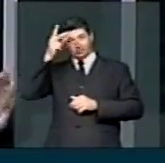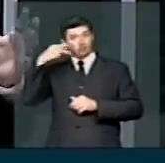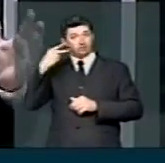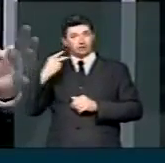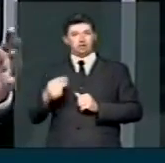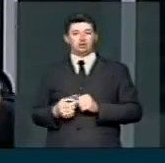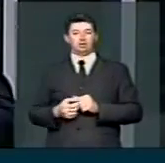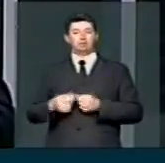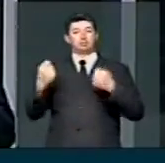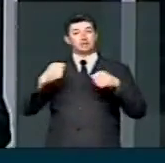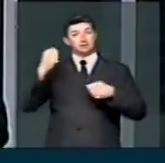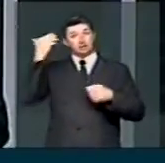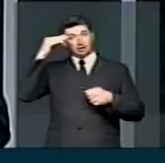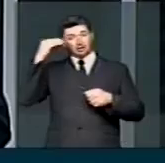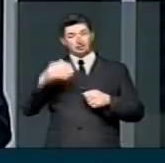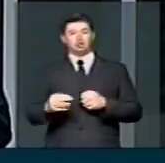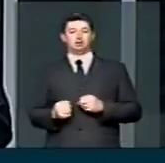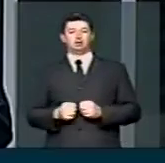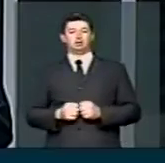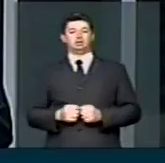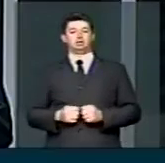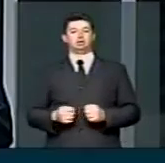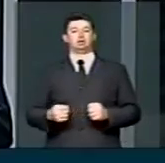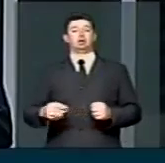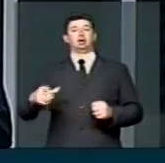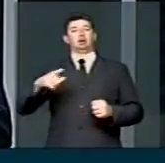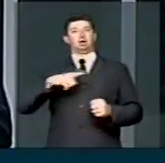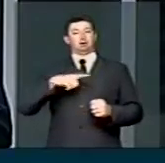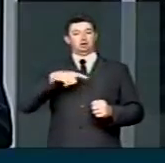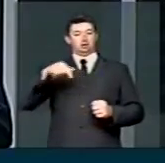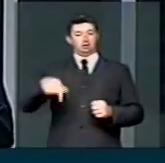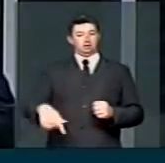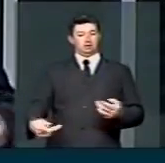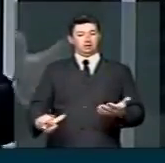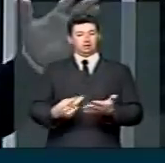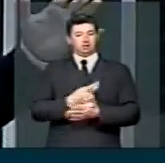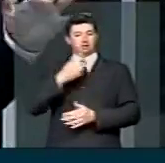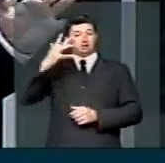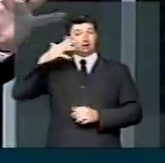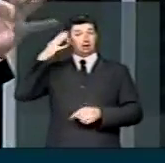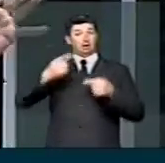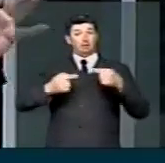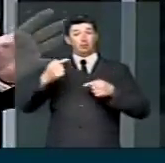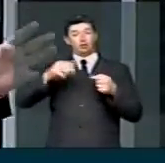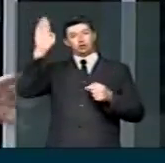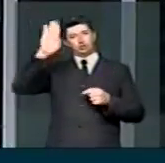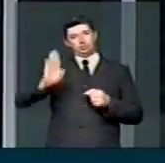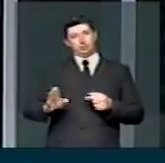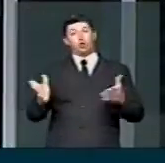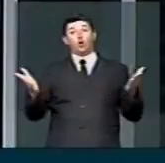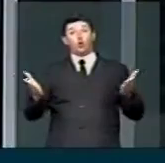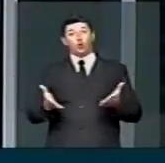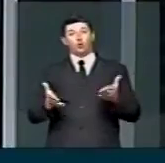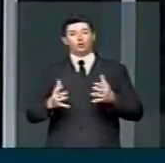vereadores entenderem o que está acontecendo na política do nosso país